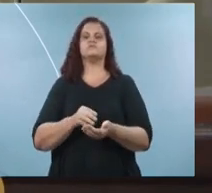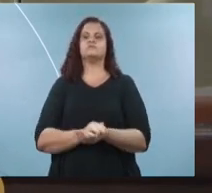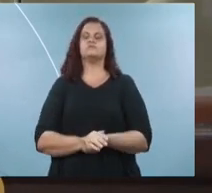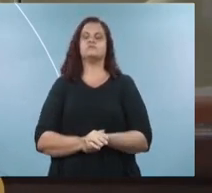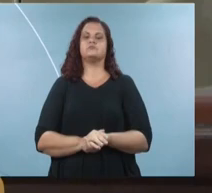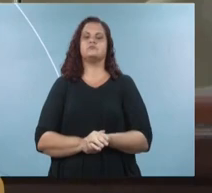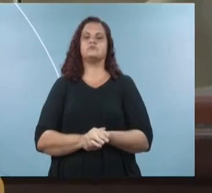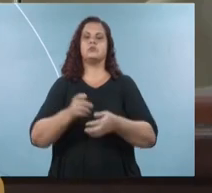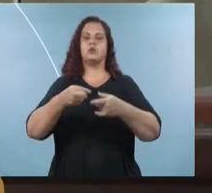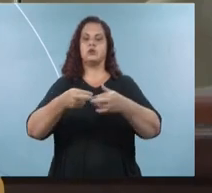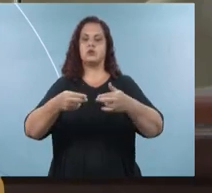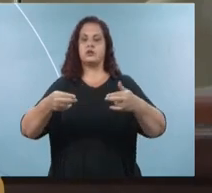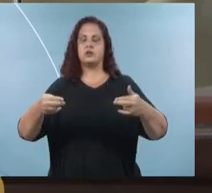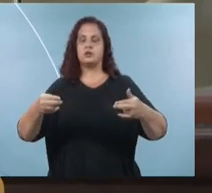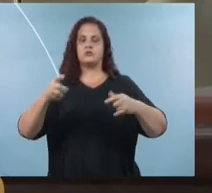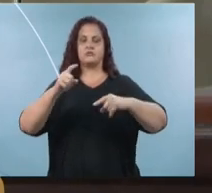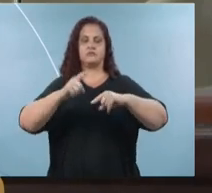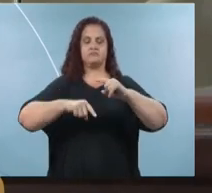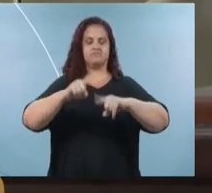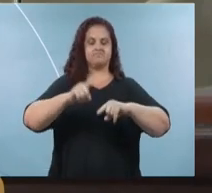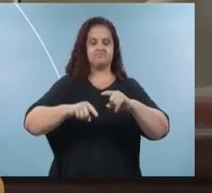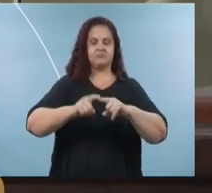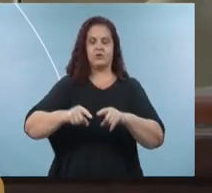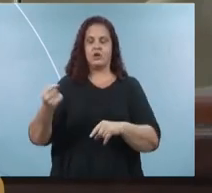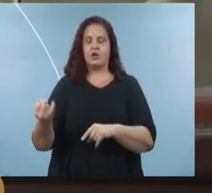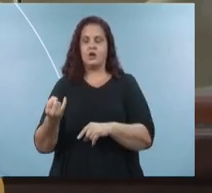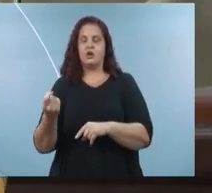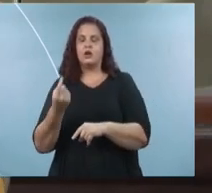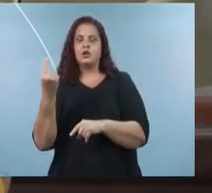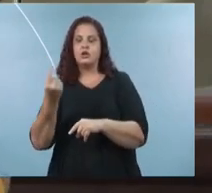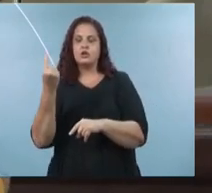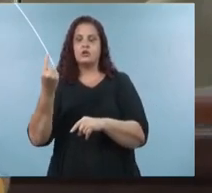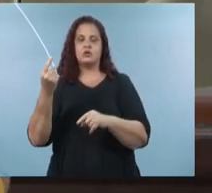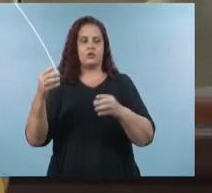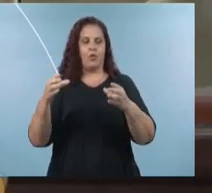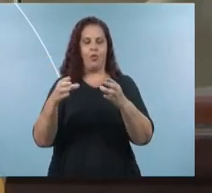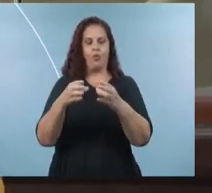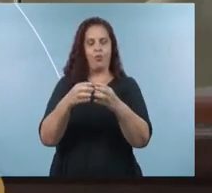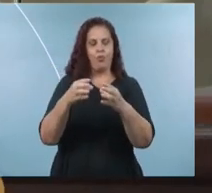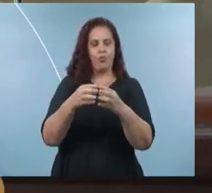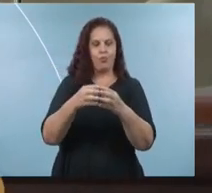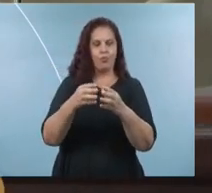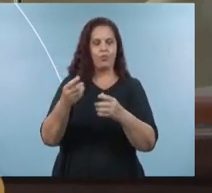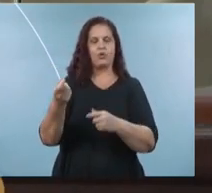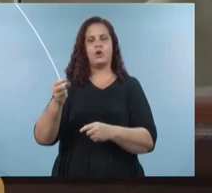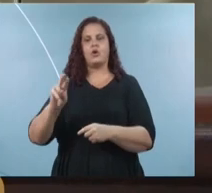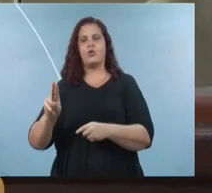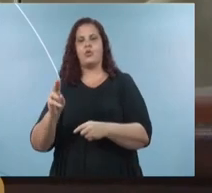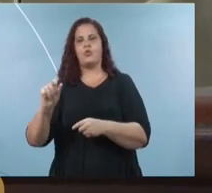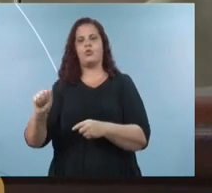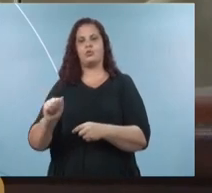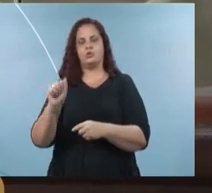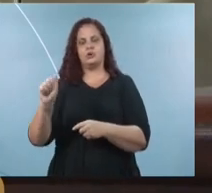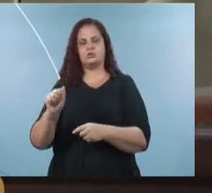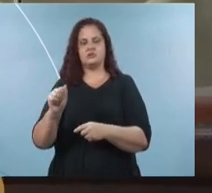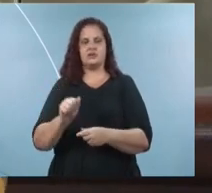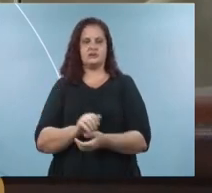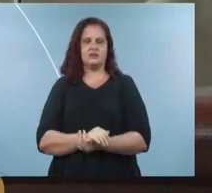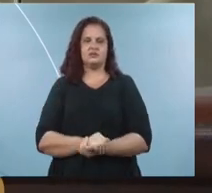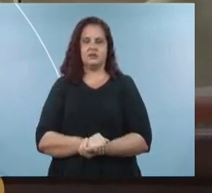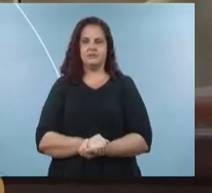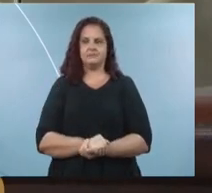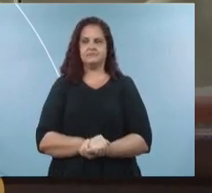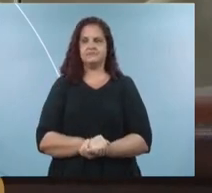forma individual, coletiva, associada ou cooperativada. A